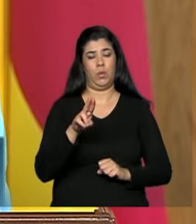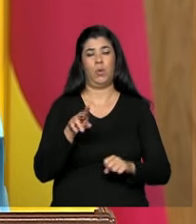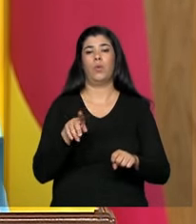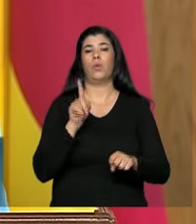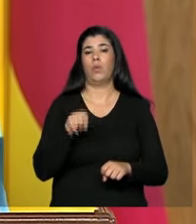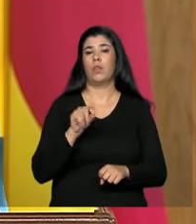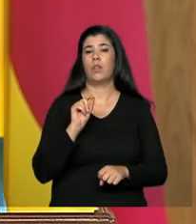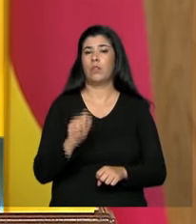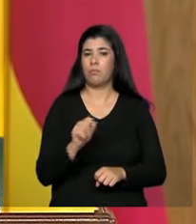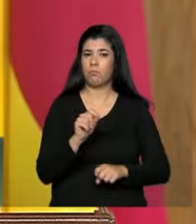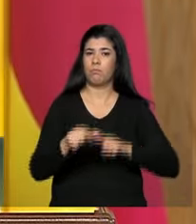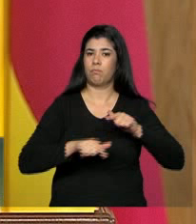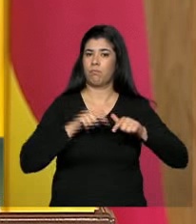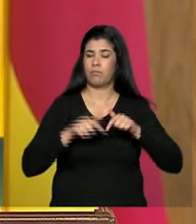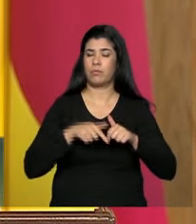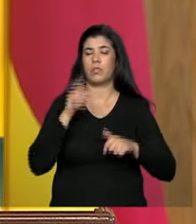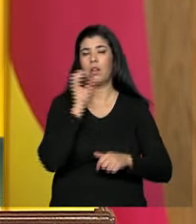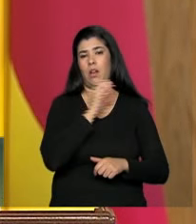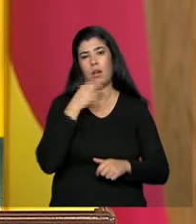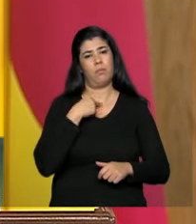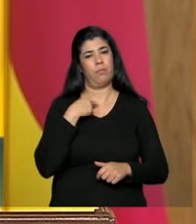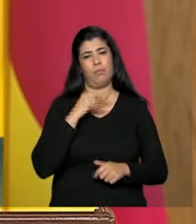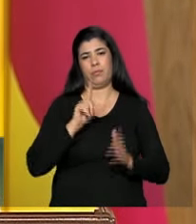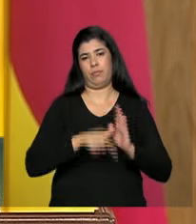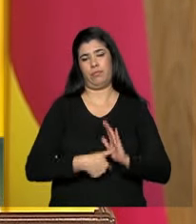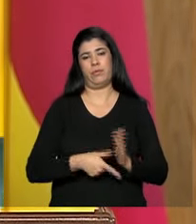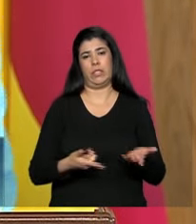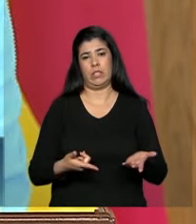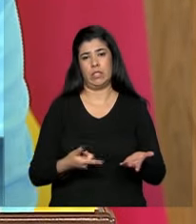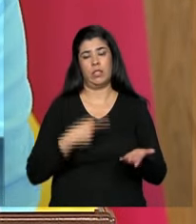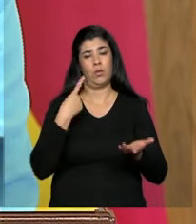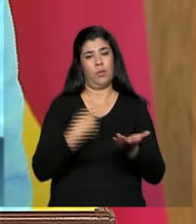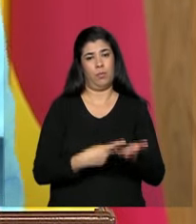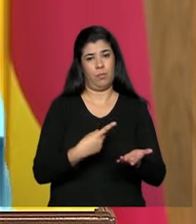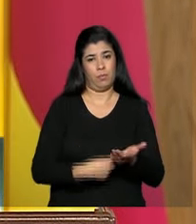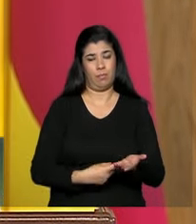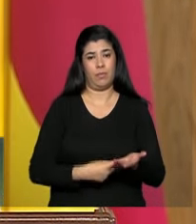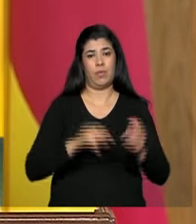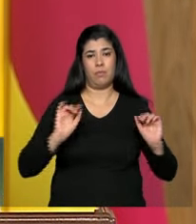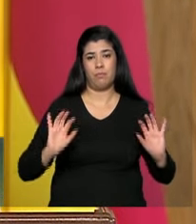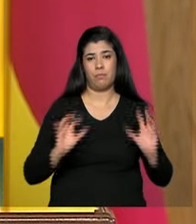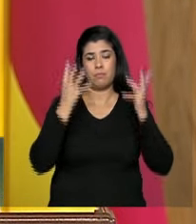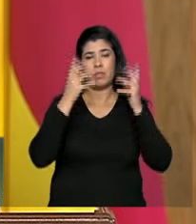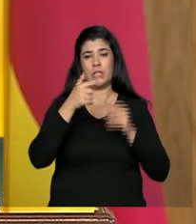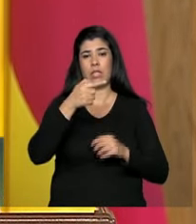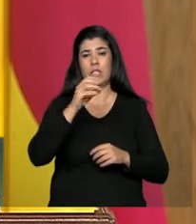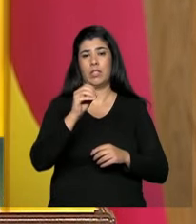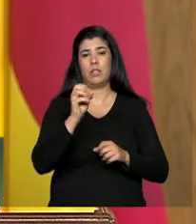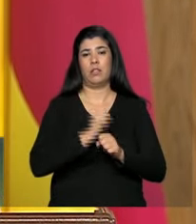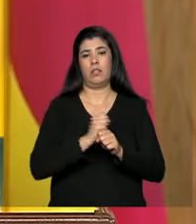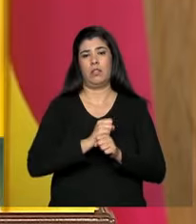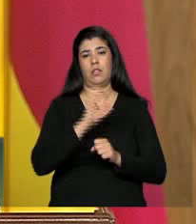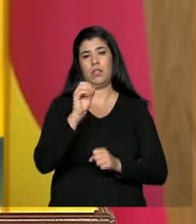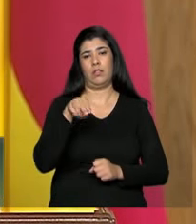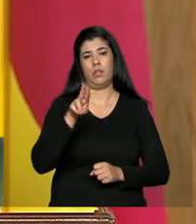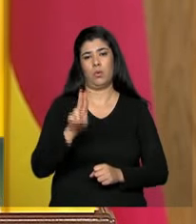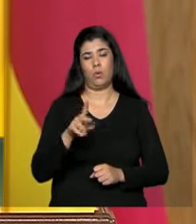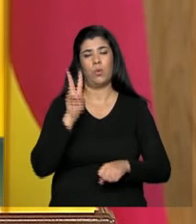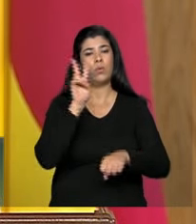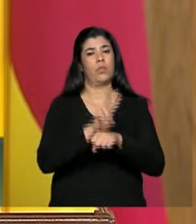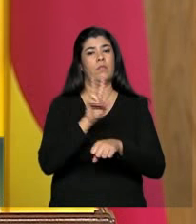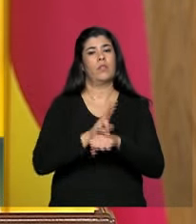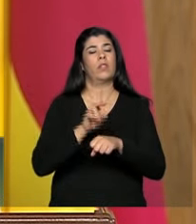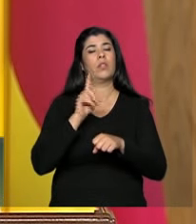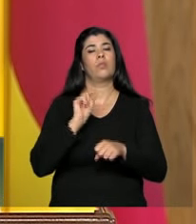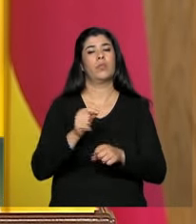tarefa inadiável. E no marco dos 70 anos da ONU, defendemos o início, o quanto antes,